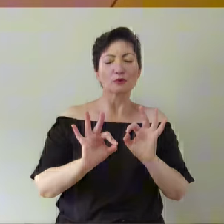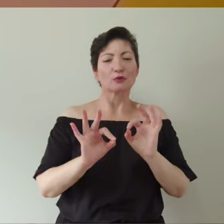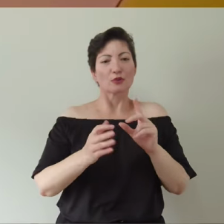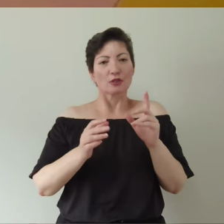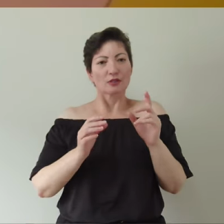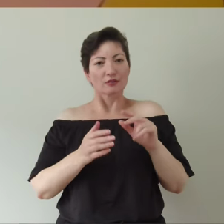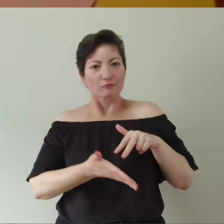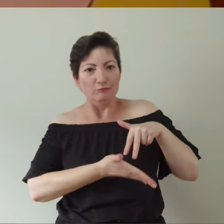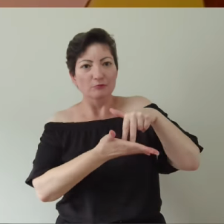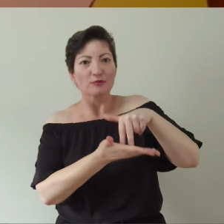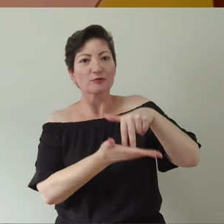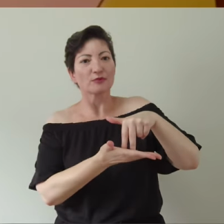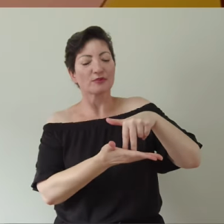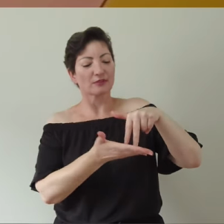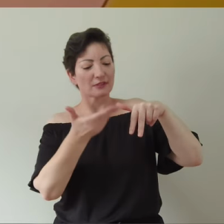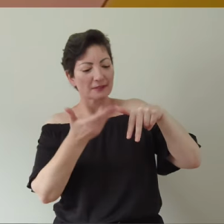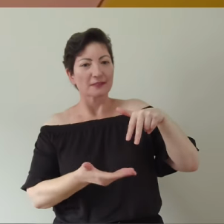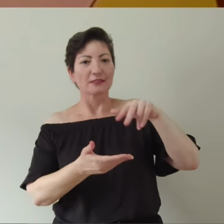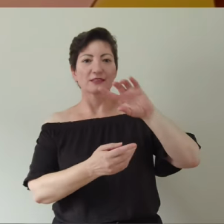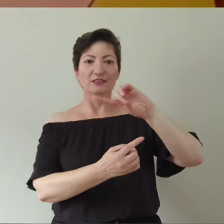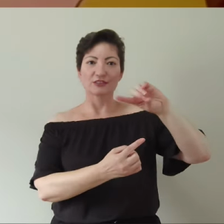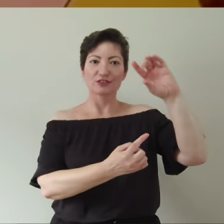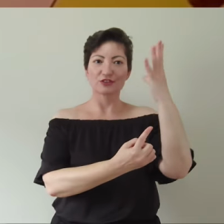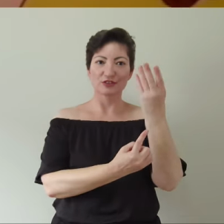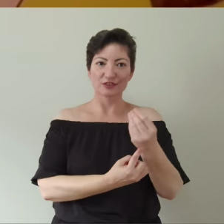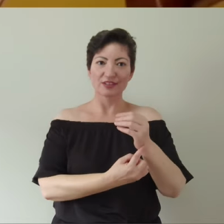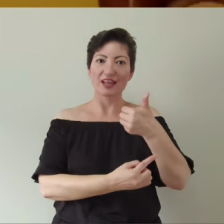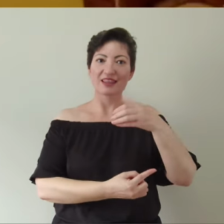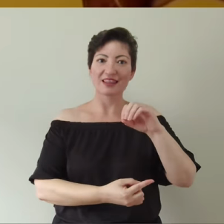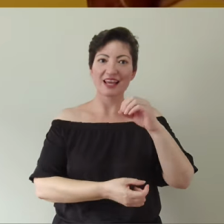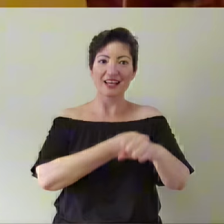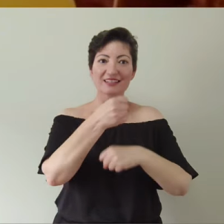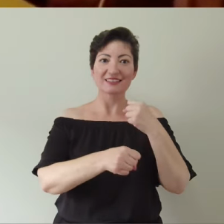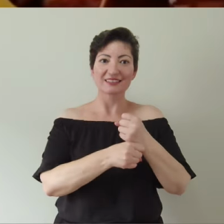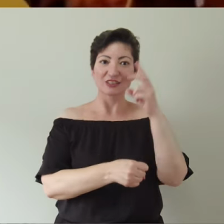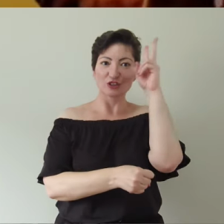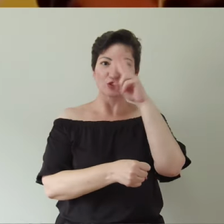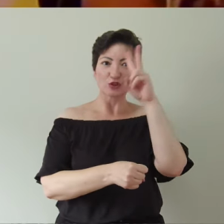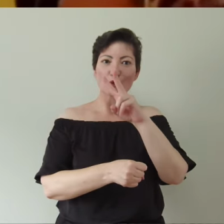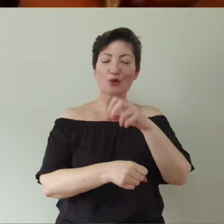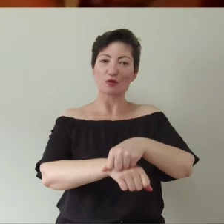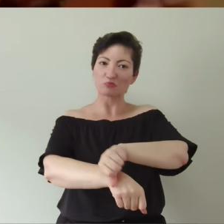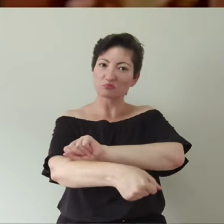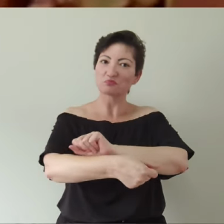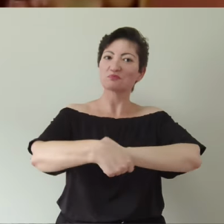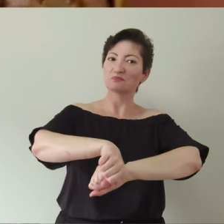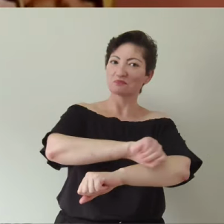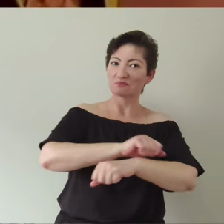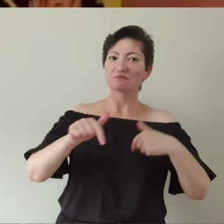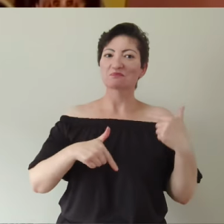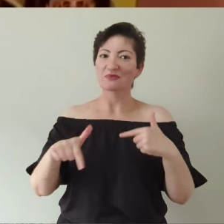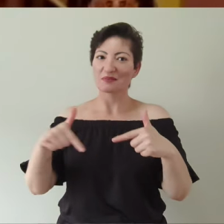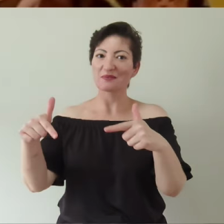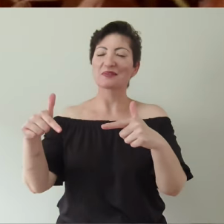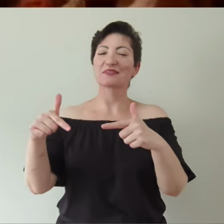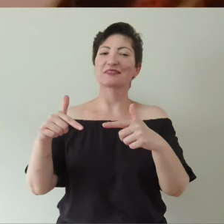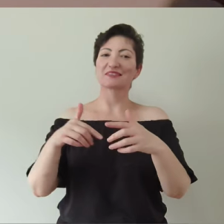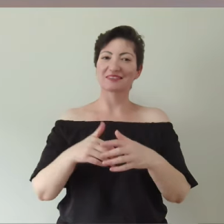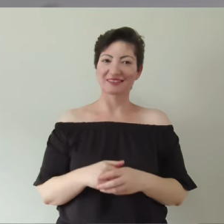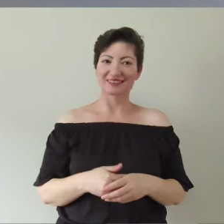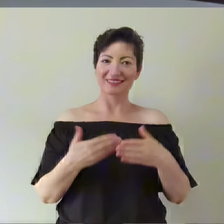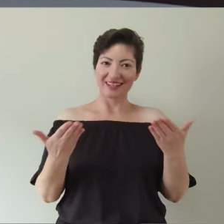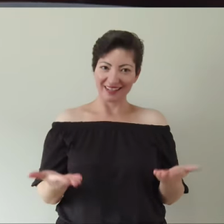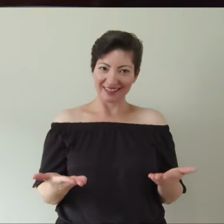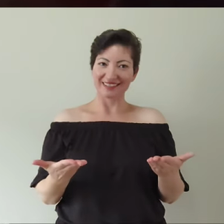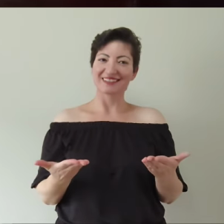como é o caso do Grupo Dia de Arte, né, que completa então 10 anos de história trabalhando em prol da arte aqui na região dos Campos Gerais.